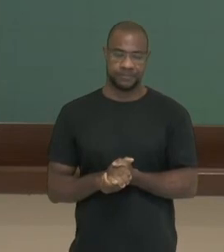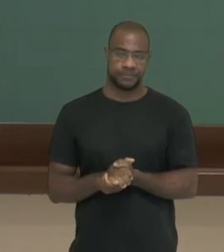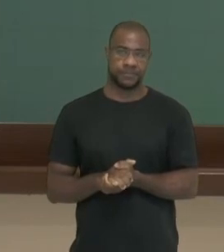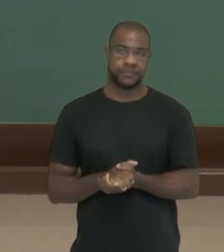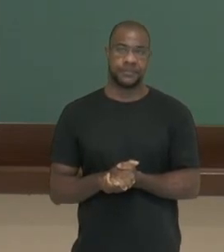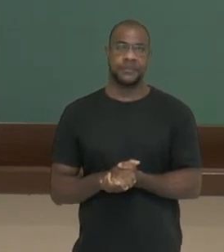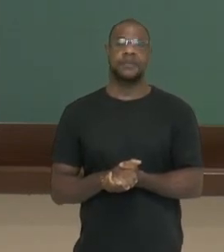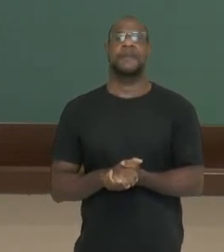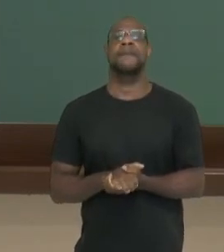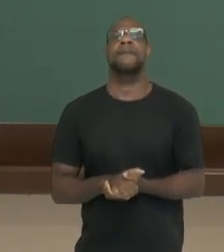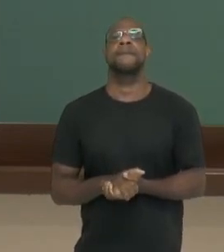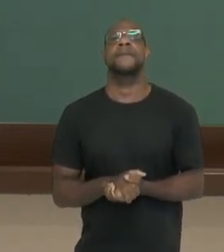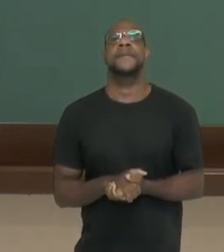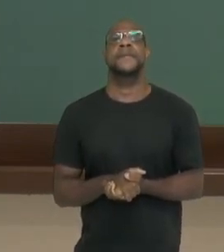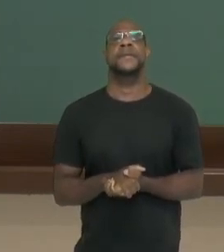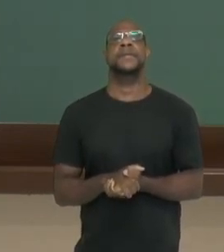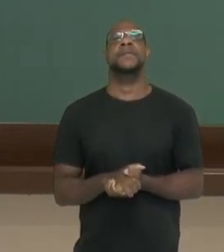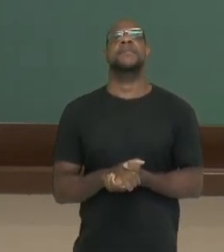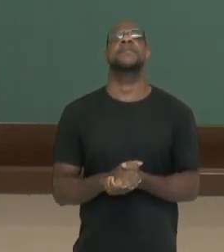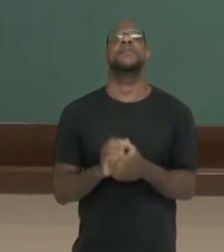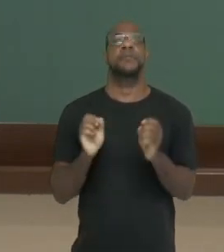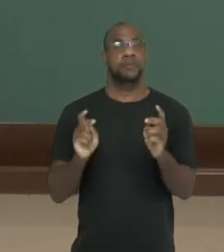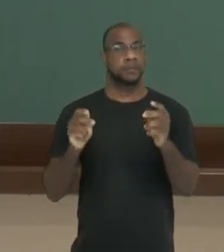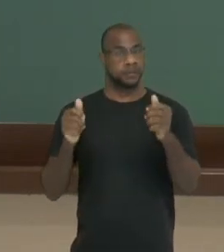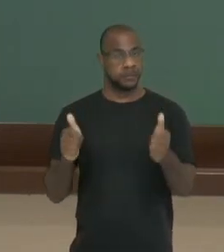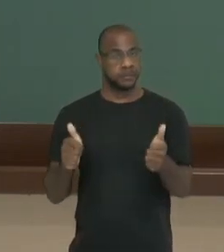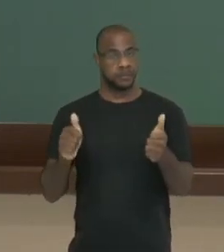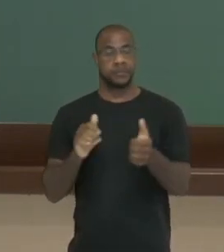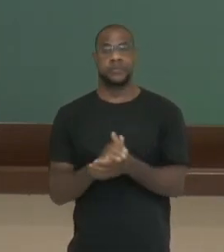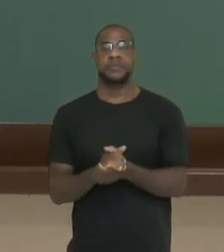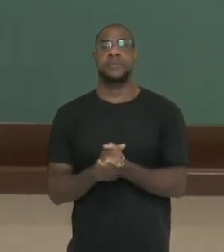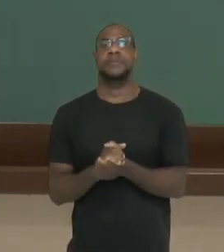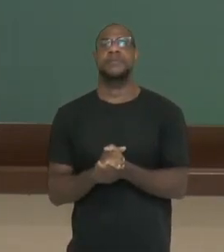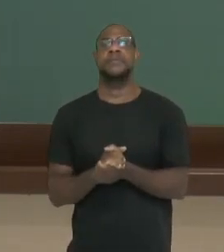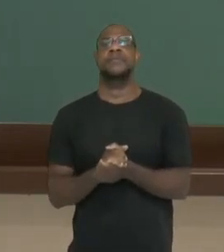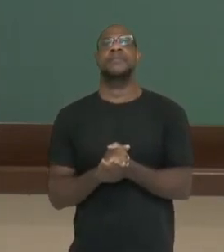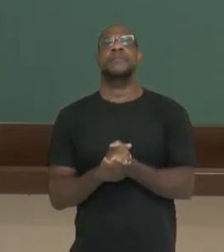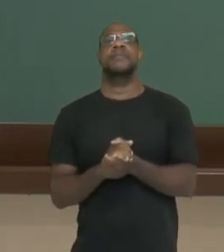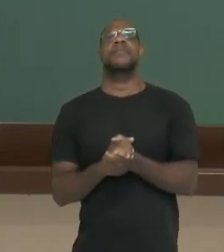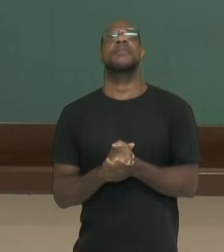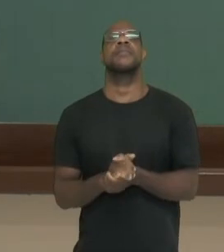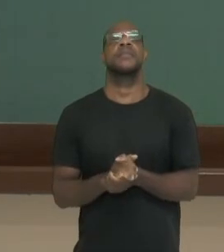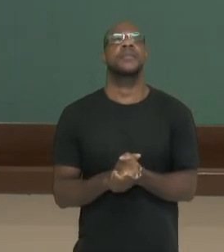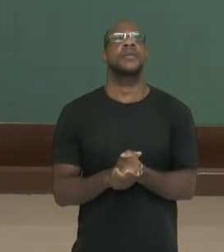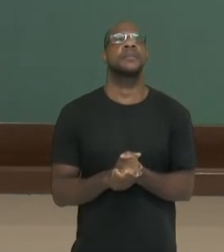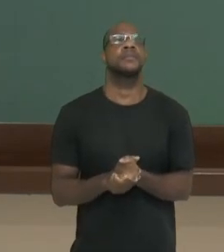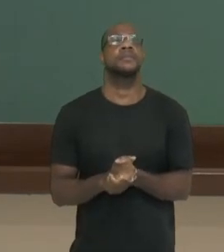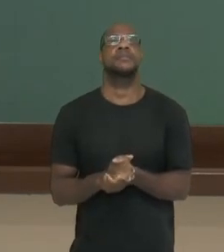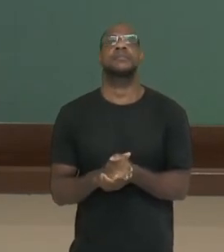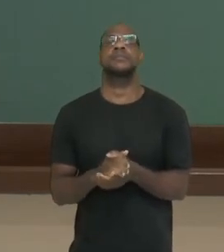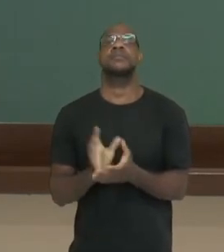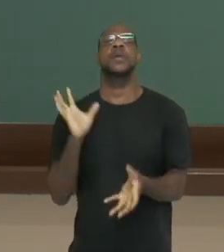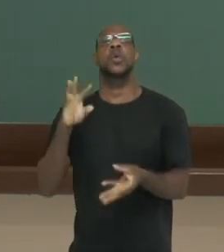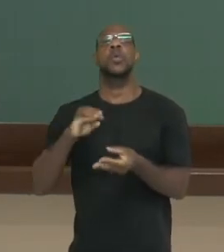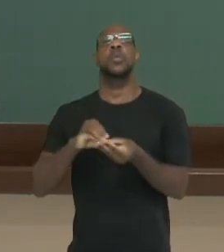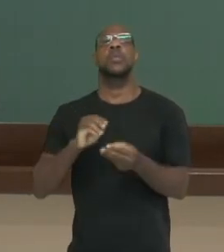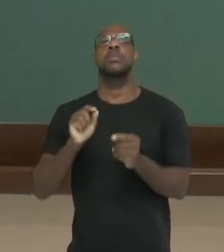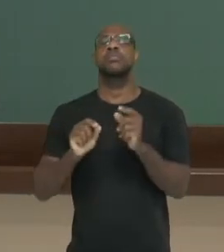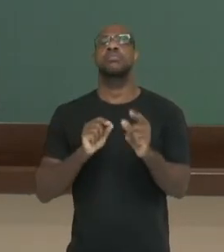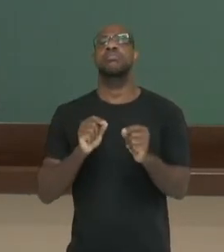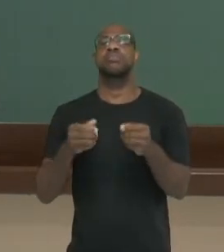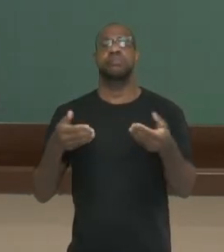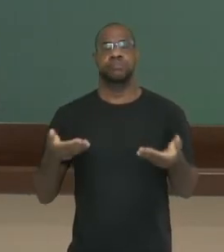estão sendo noticiados, ok? Então, responderam qualquer algo semelhante a isso, parabéns. Então, para a gente